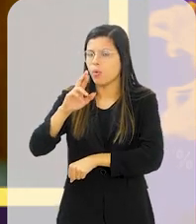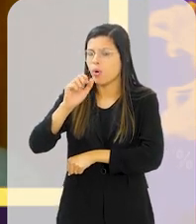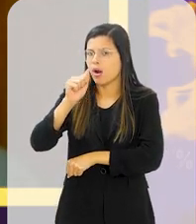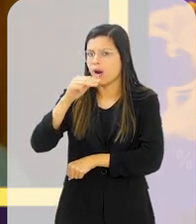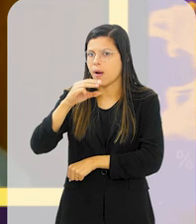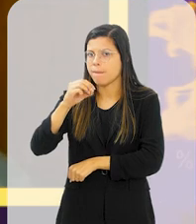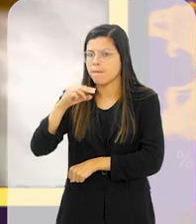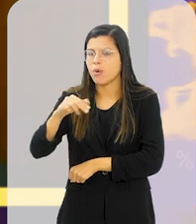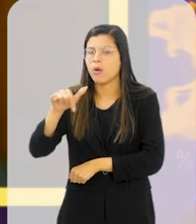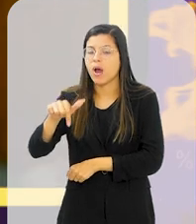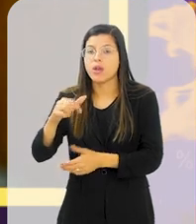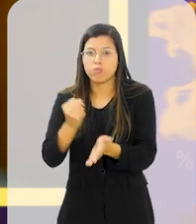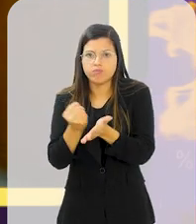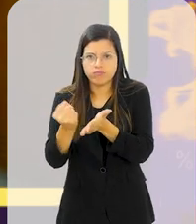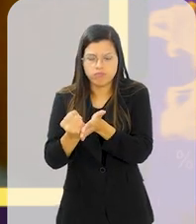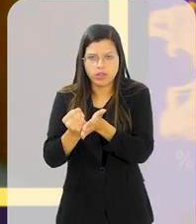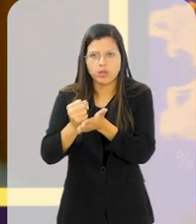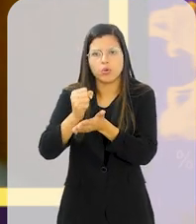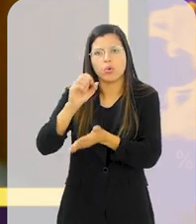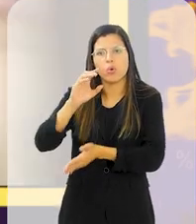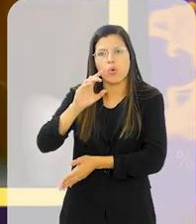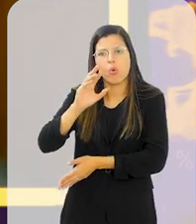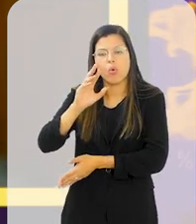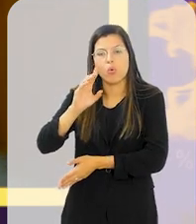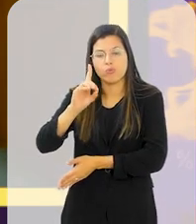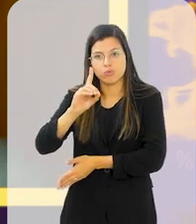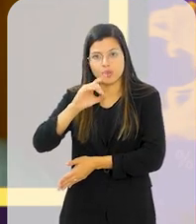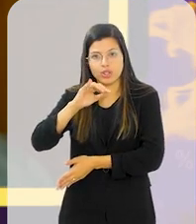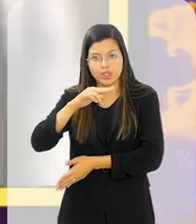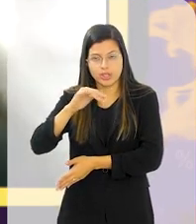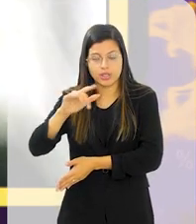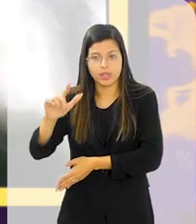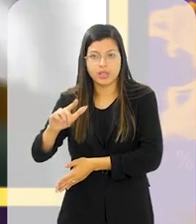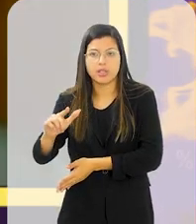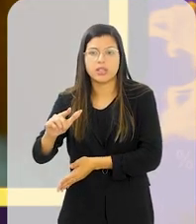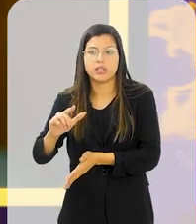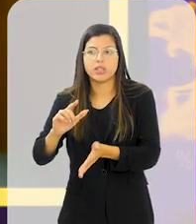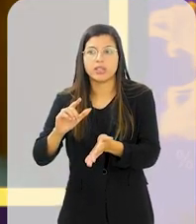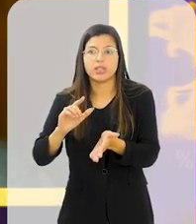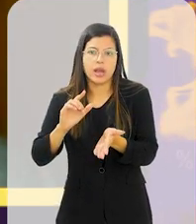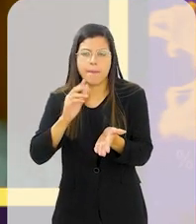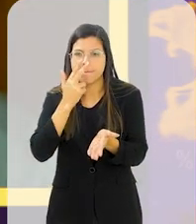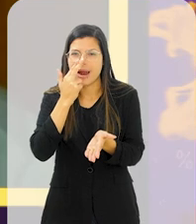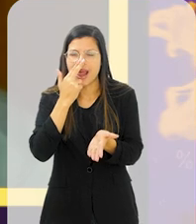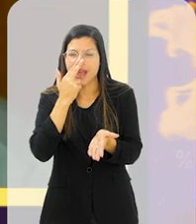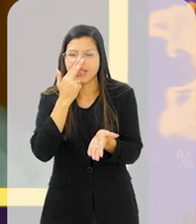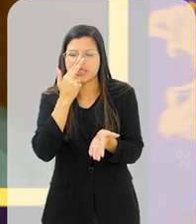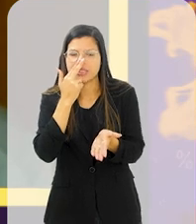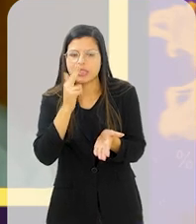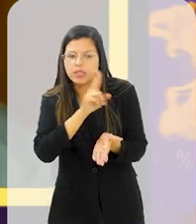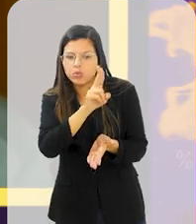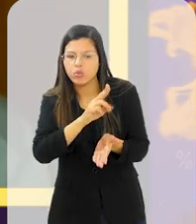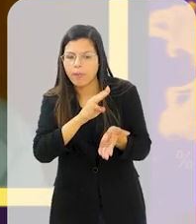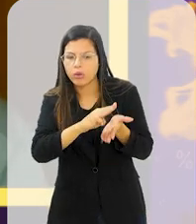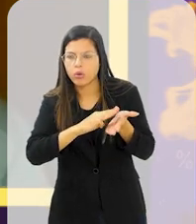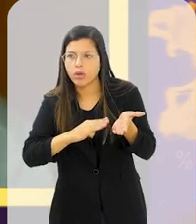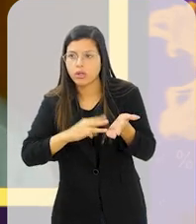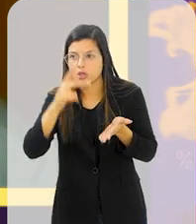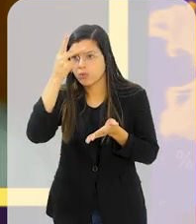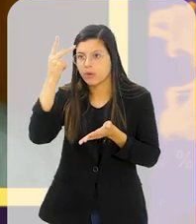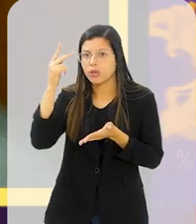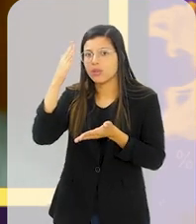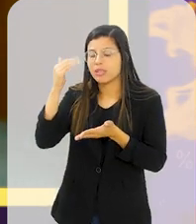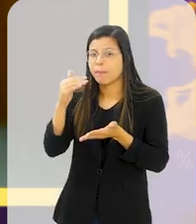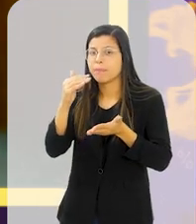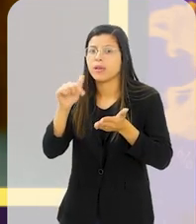Menezes, né? Até que contratou o Fernando Diniz. Aí trouxe o Diniz apostando numa metodologia que eu imagino as pessoas sabiam